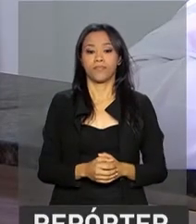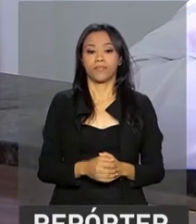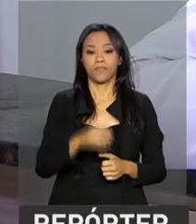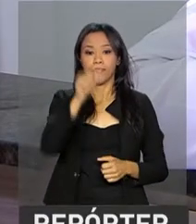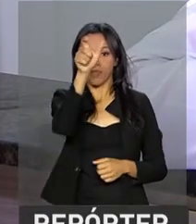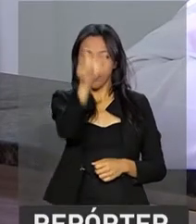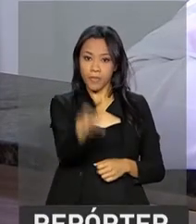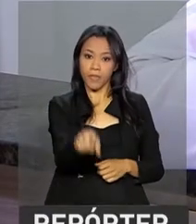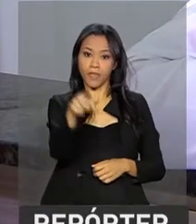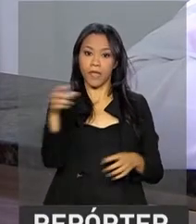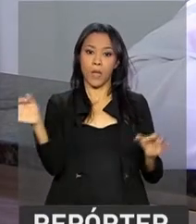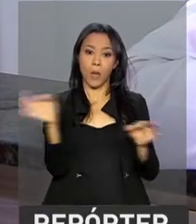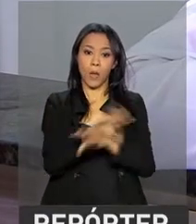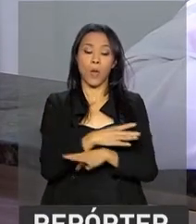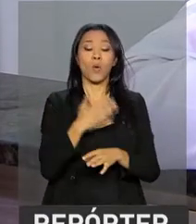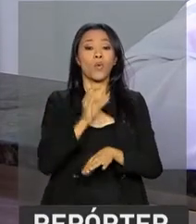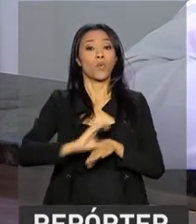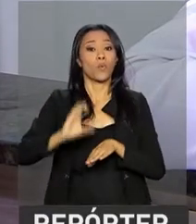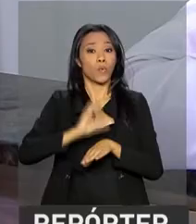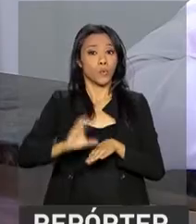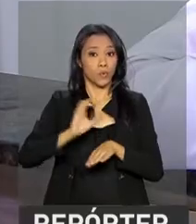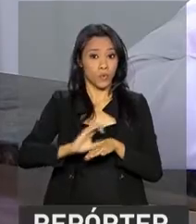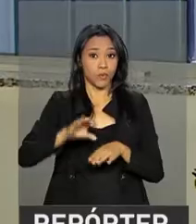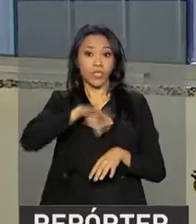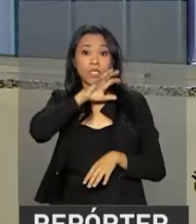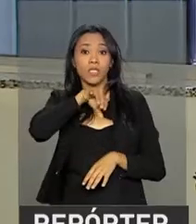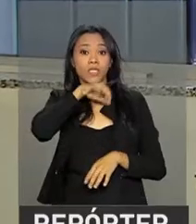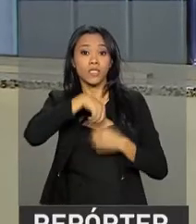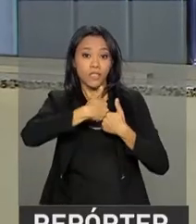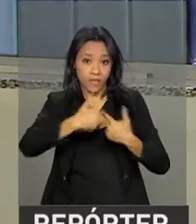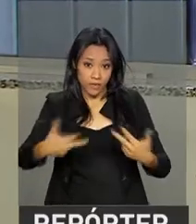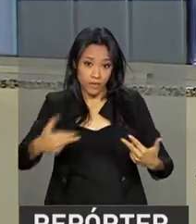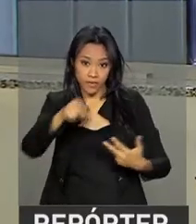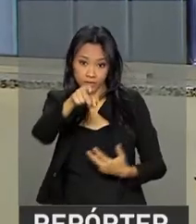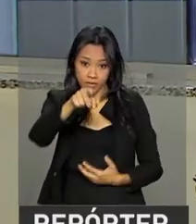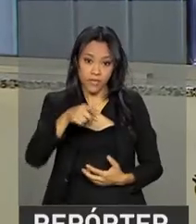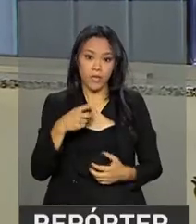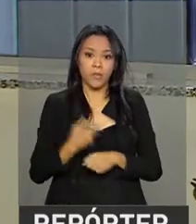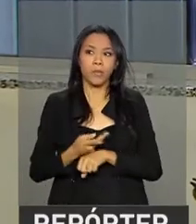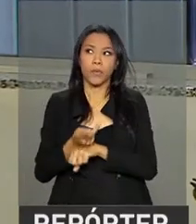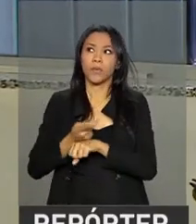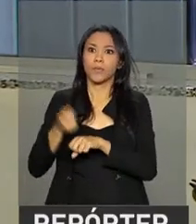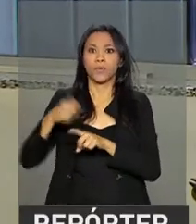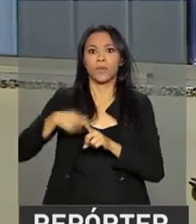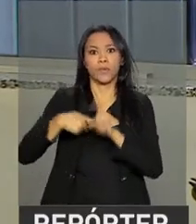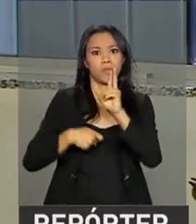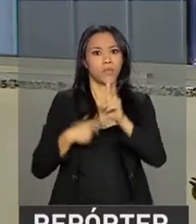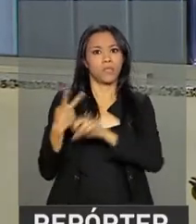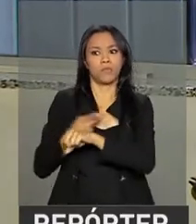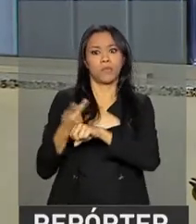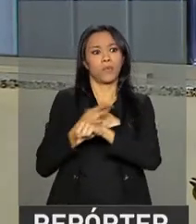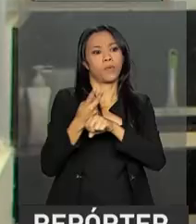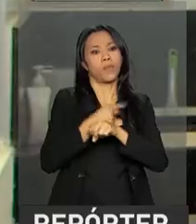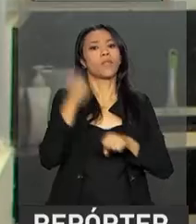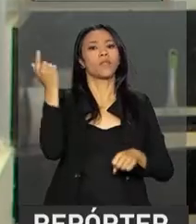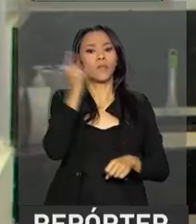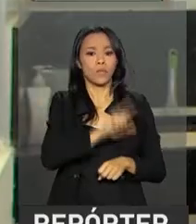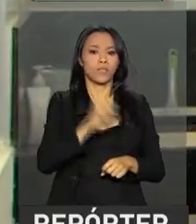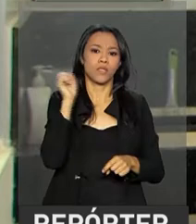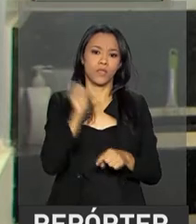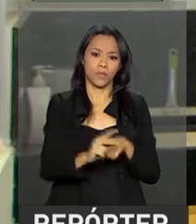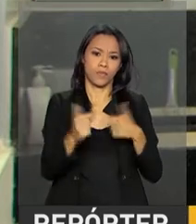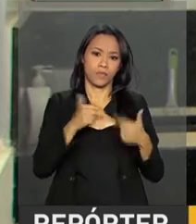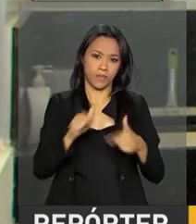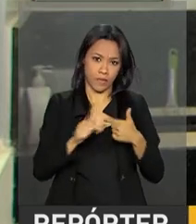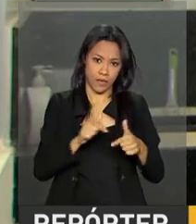Áurea terminou o curso de veterinária no primeiro semestre. Foram 2 meses procurando até conseguir um emprego na área. A importância